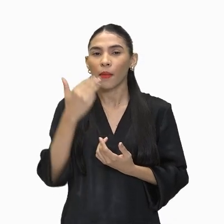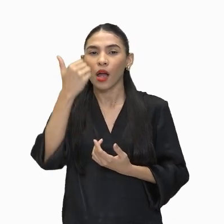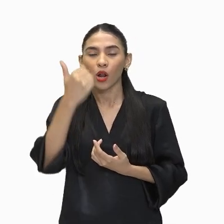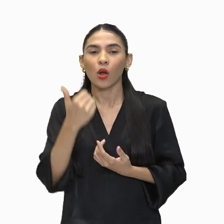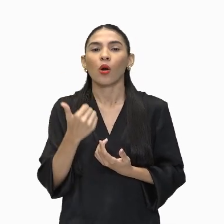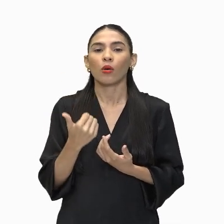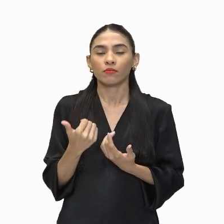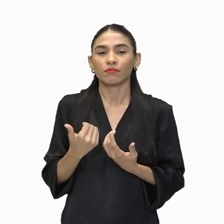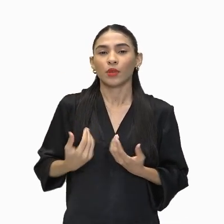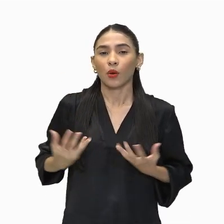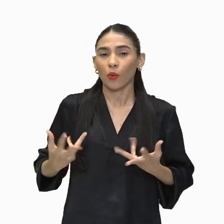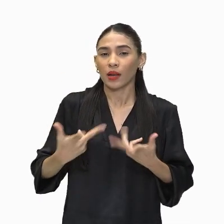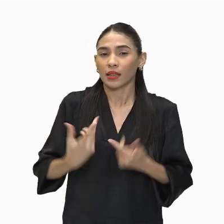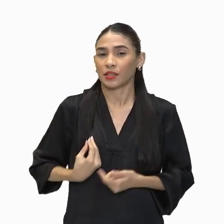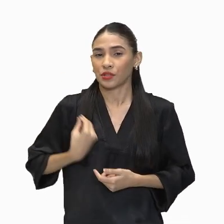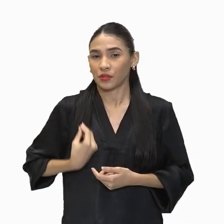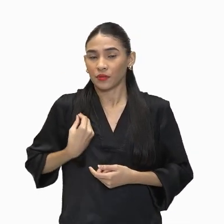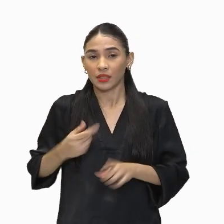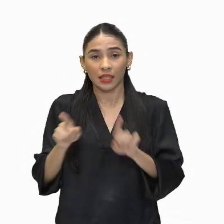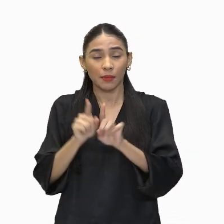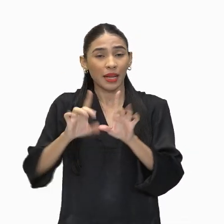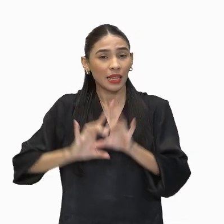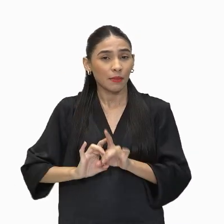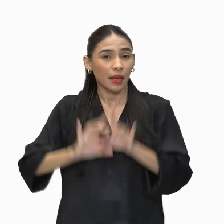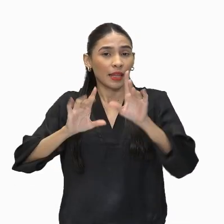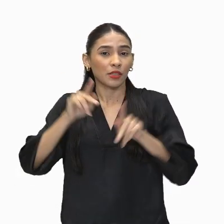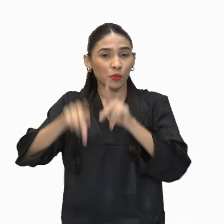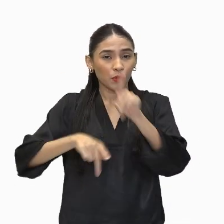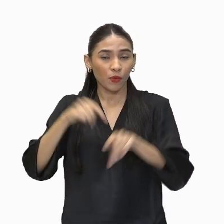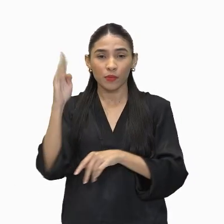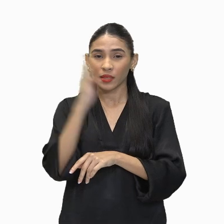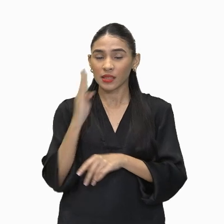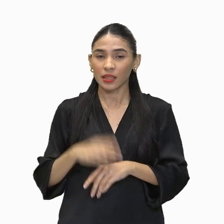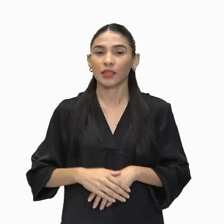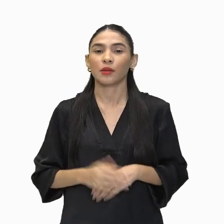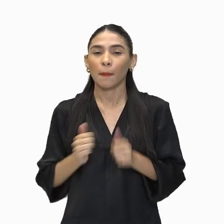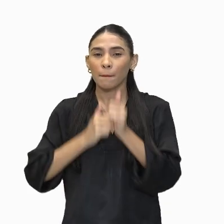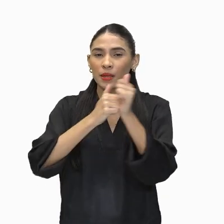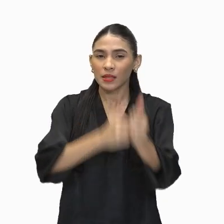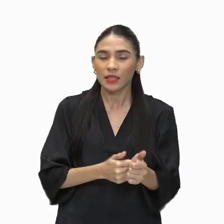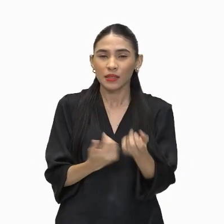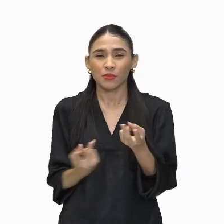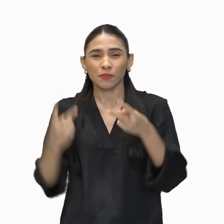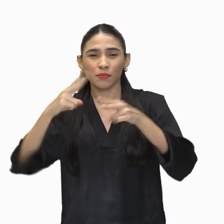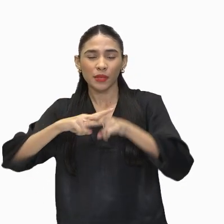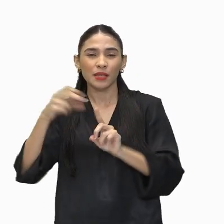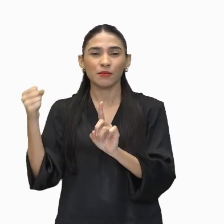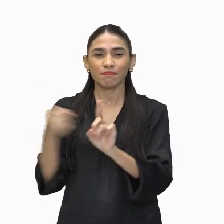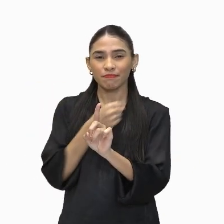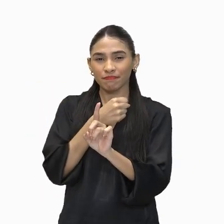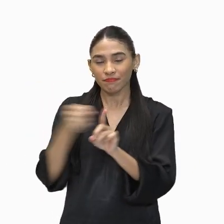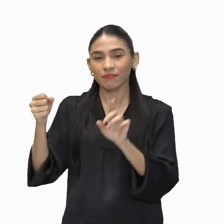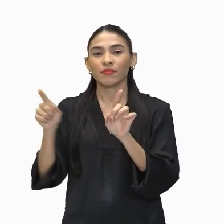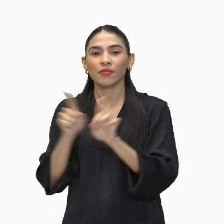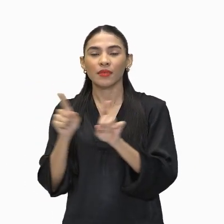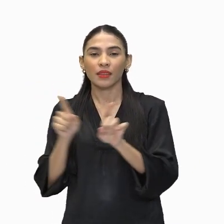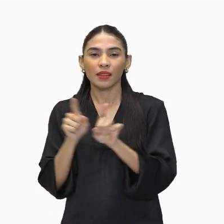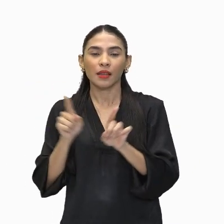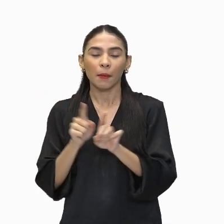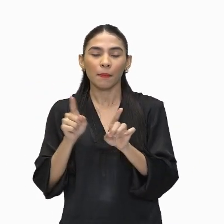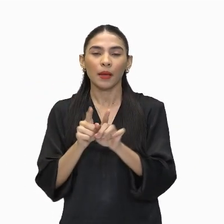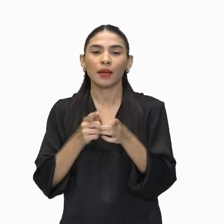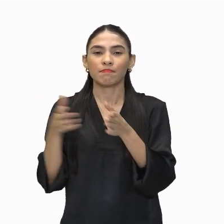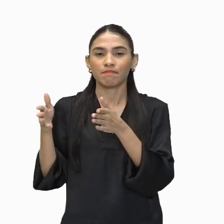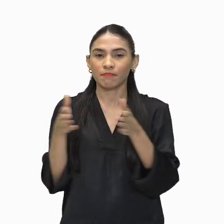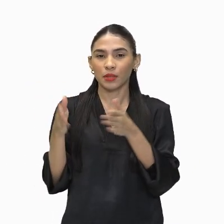de liberdade para o povo brasileiro, foi perseguido, preso, torturado e exilado pela